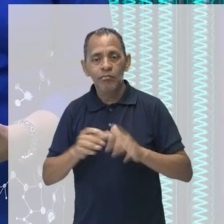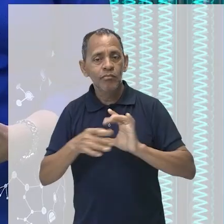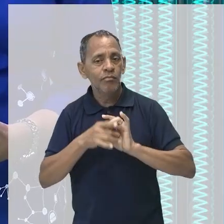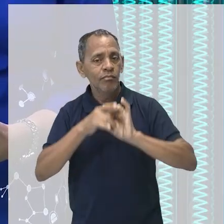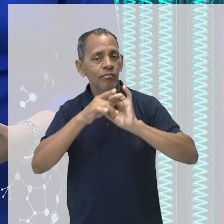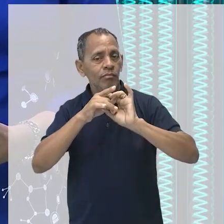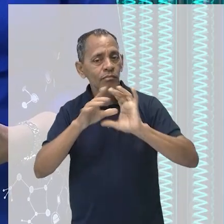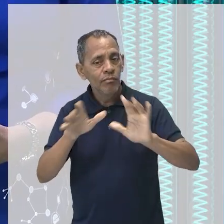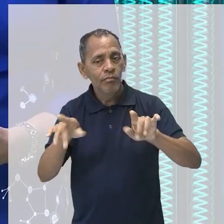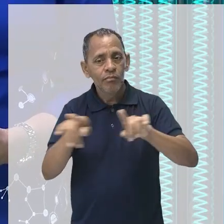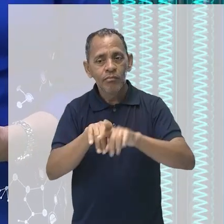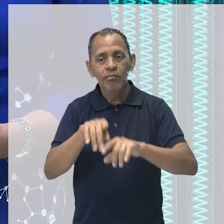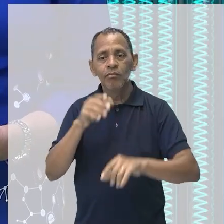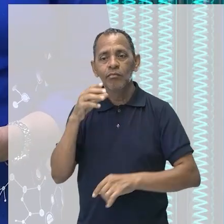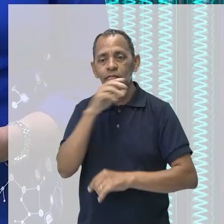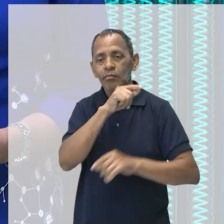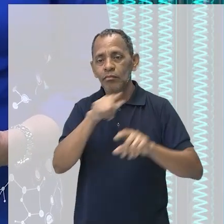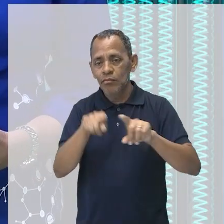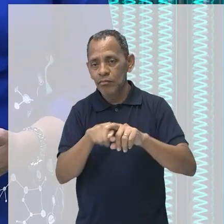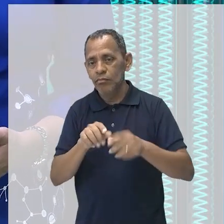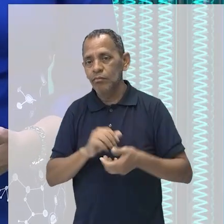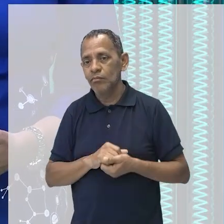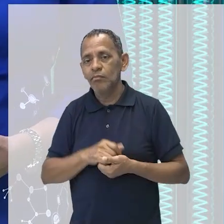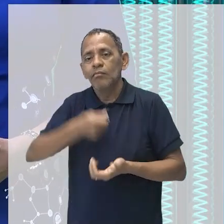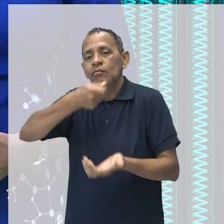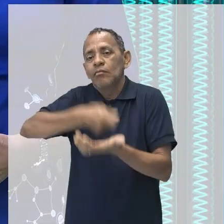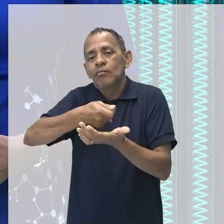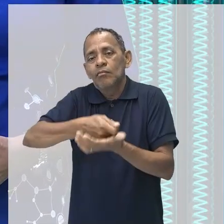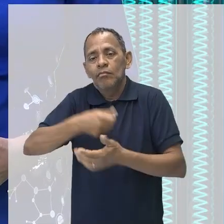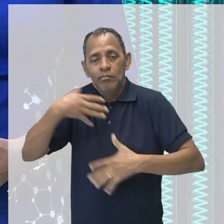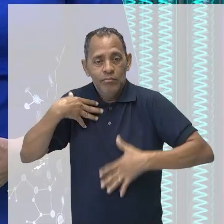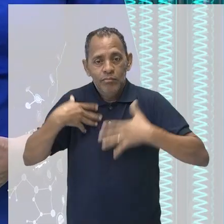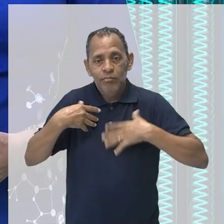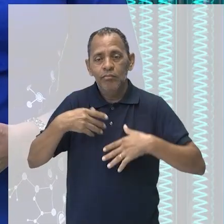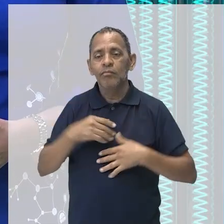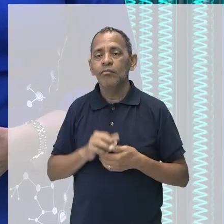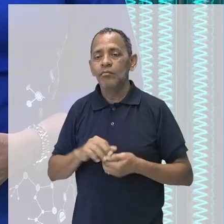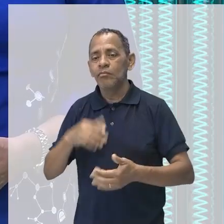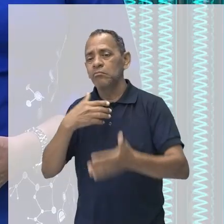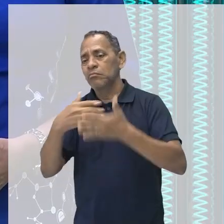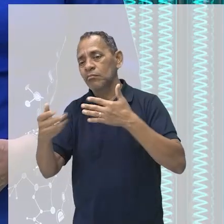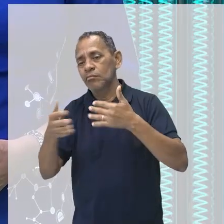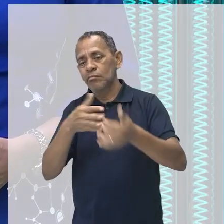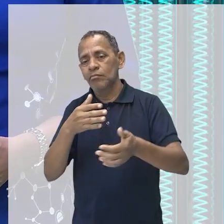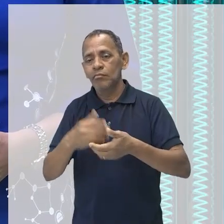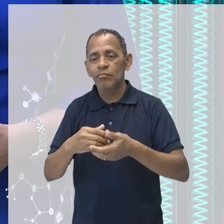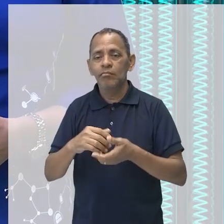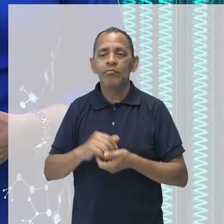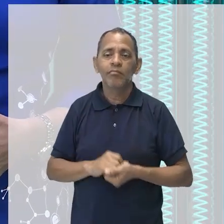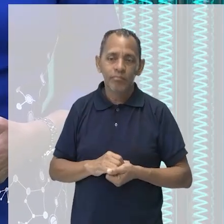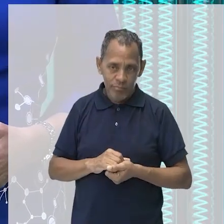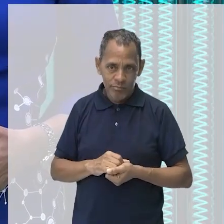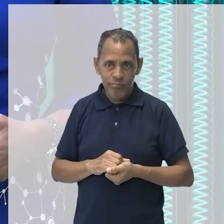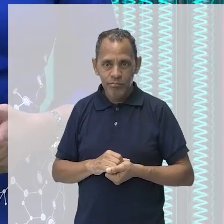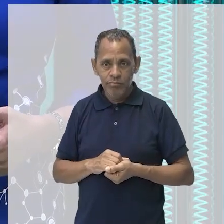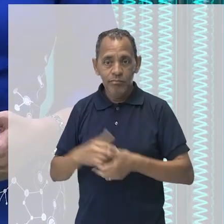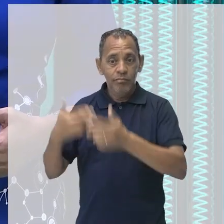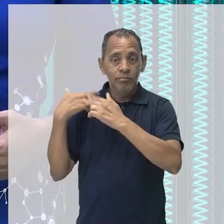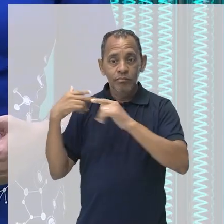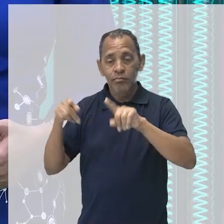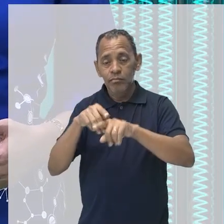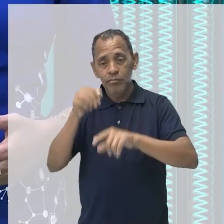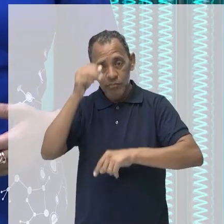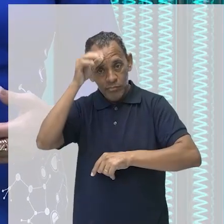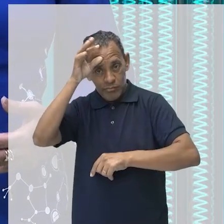disposição imediata para as exigências físicas de qualquer papel. Faz-se necessário um conhecimento do